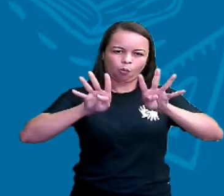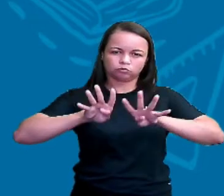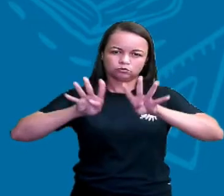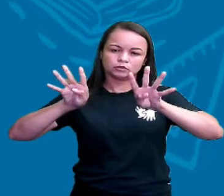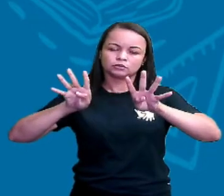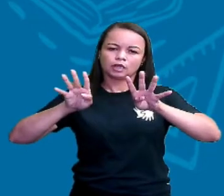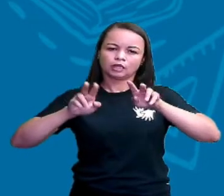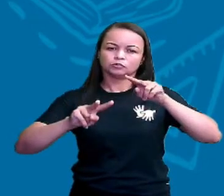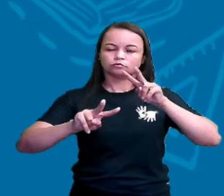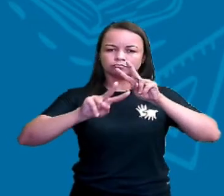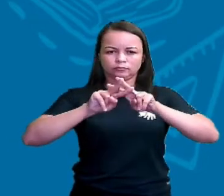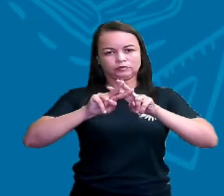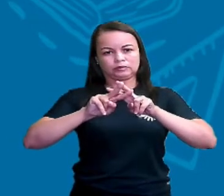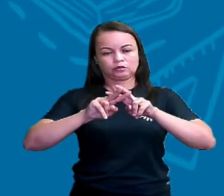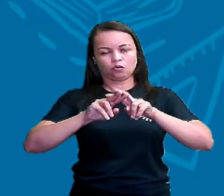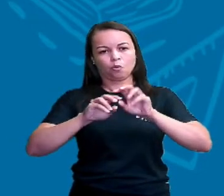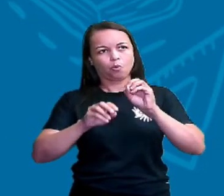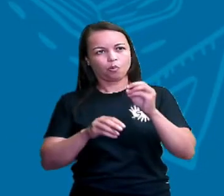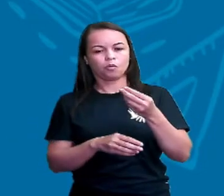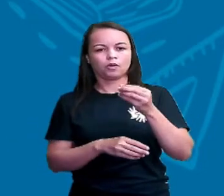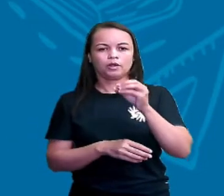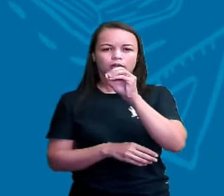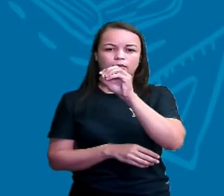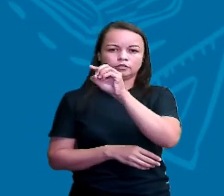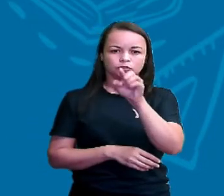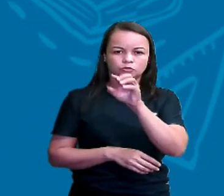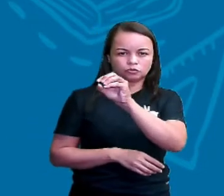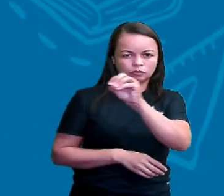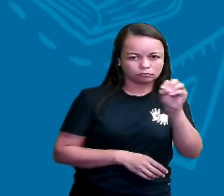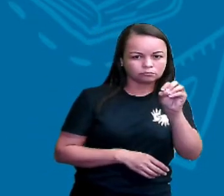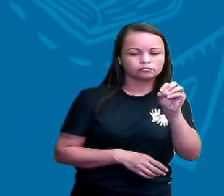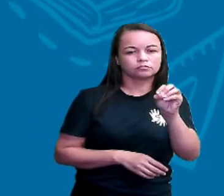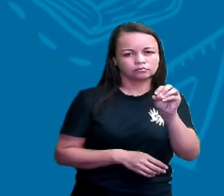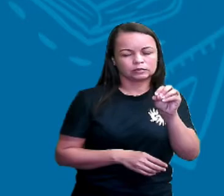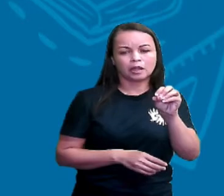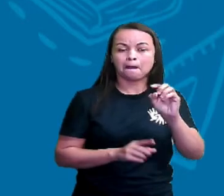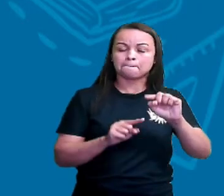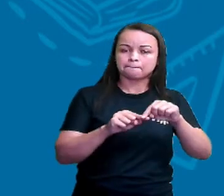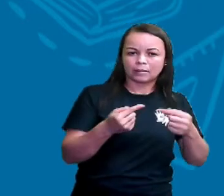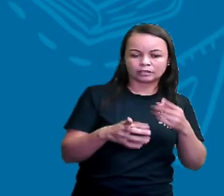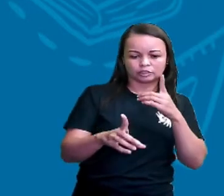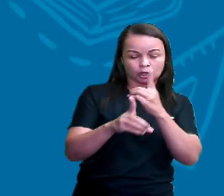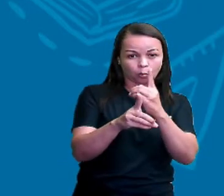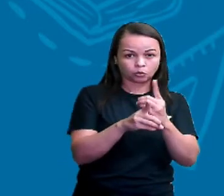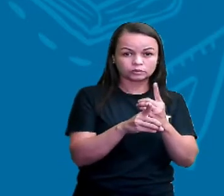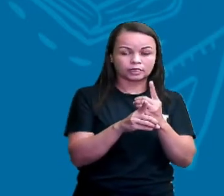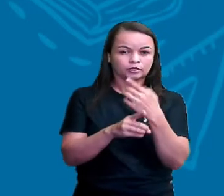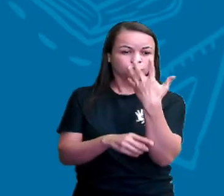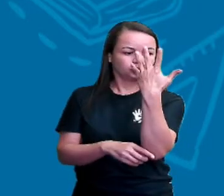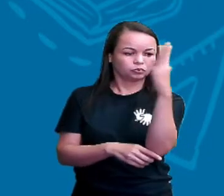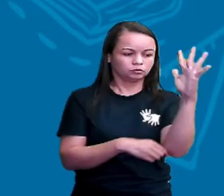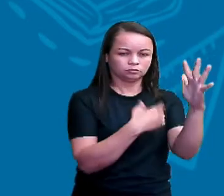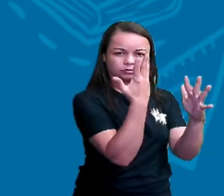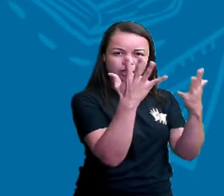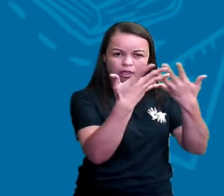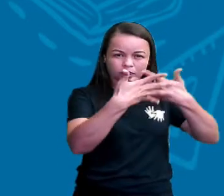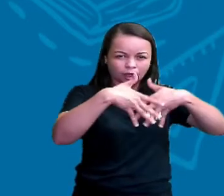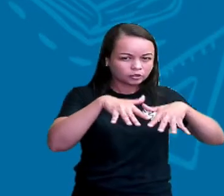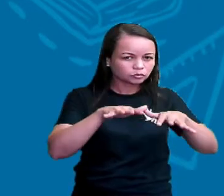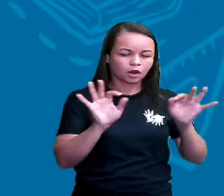zoológico, mas que não são encontrados no ambiente natural aqui no nosso Brasil. São encontrados lá na